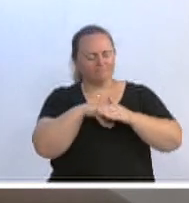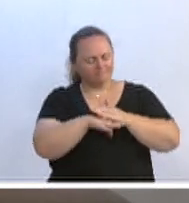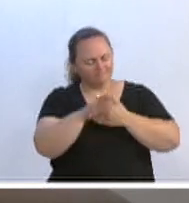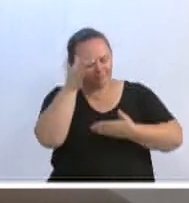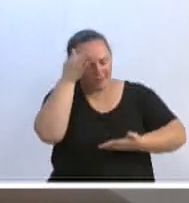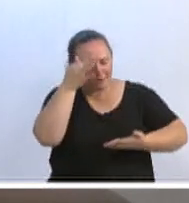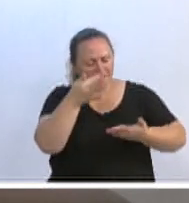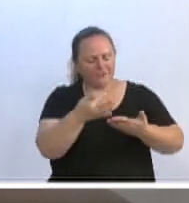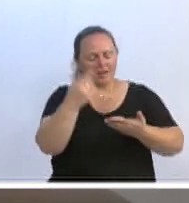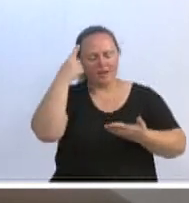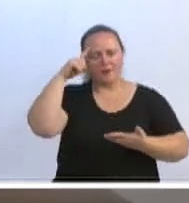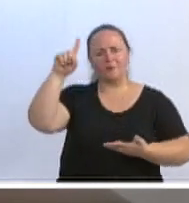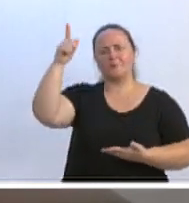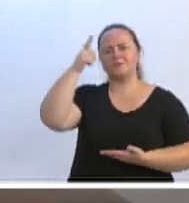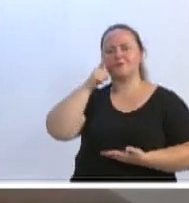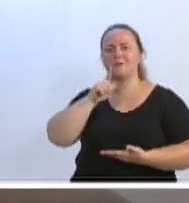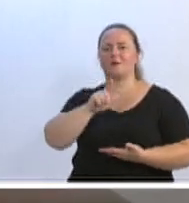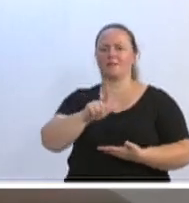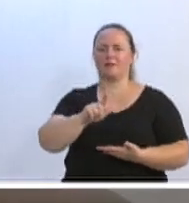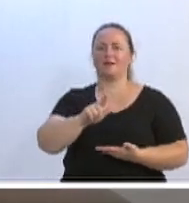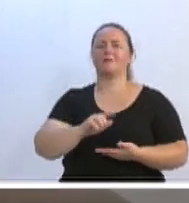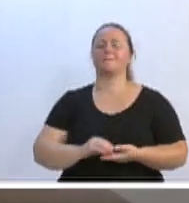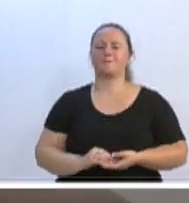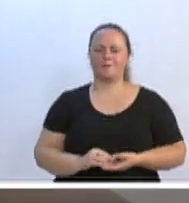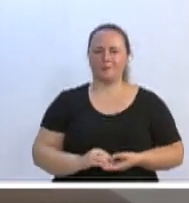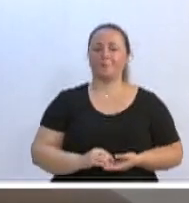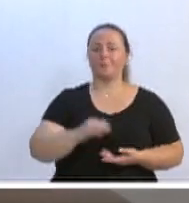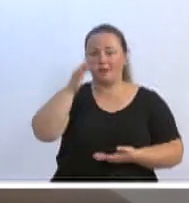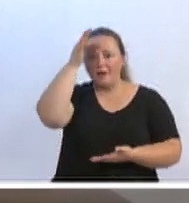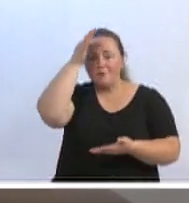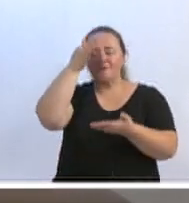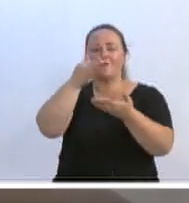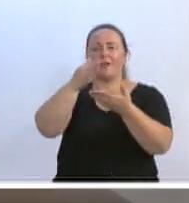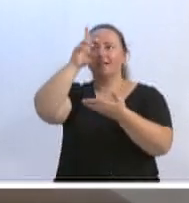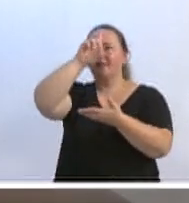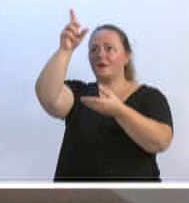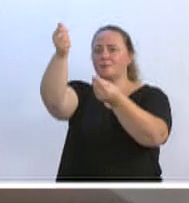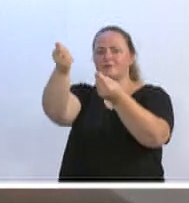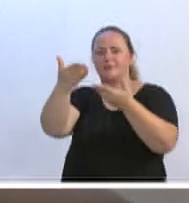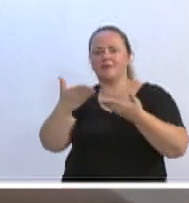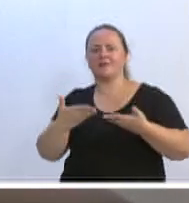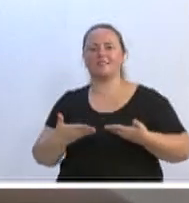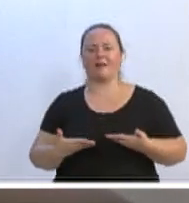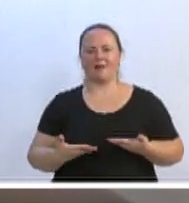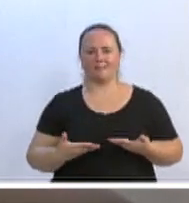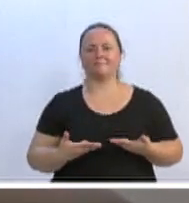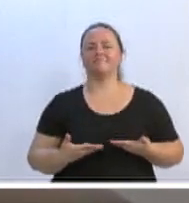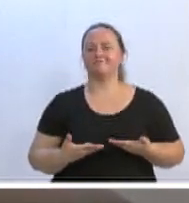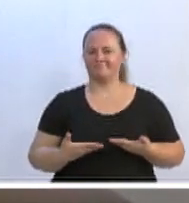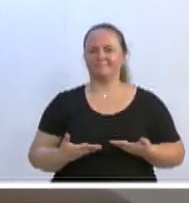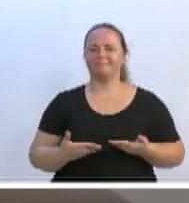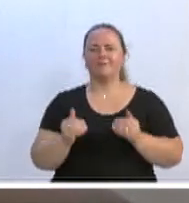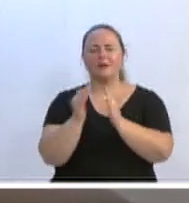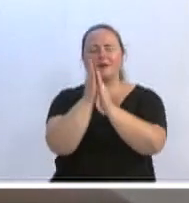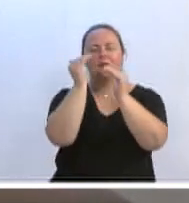um dia eu recebi. A fé, ela vem de Deus, louvado seja o nome do